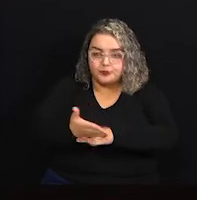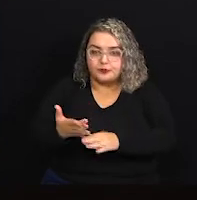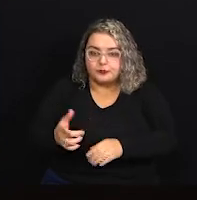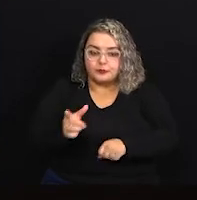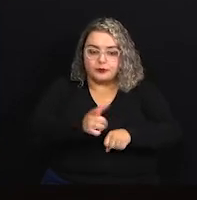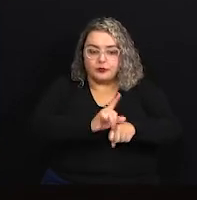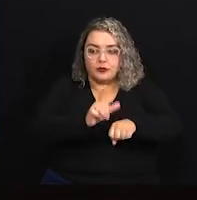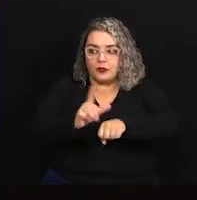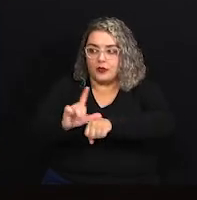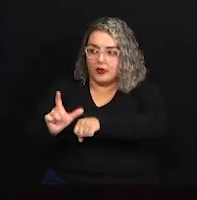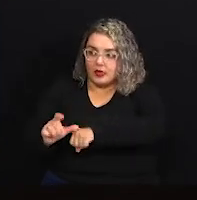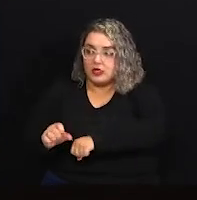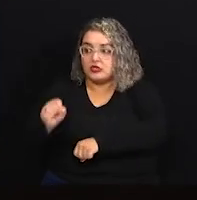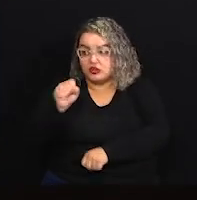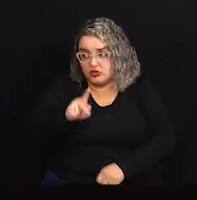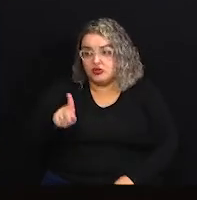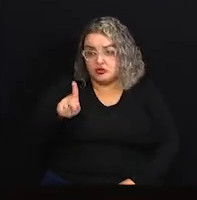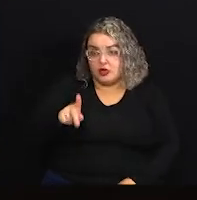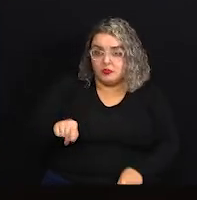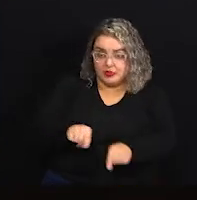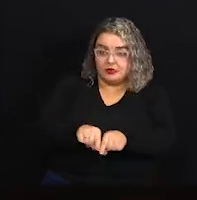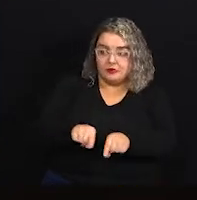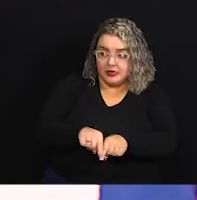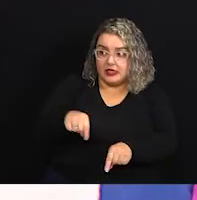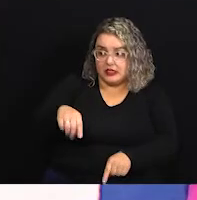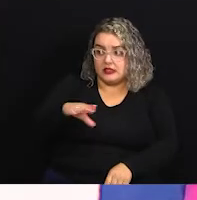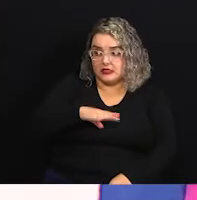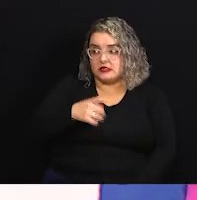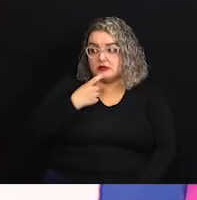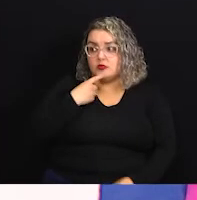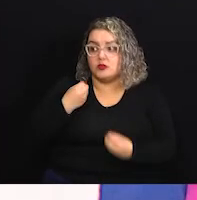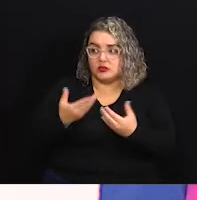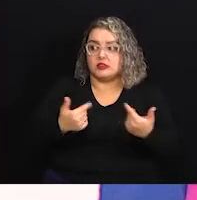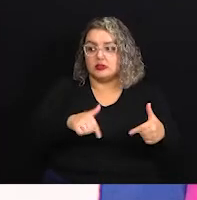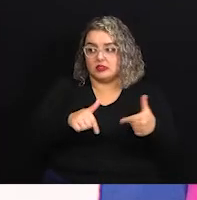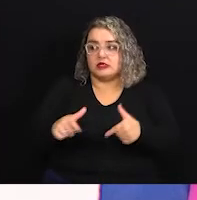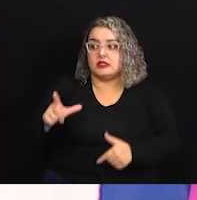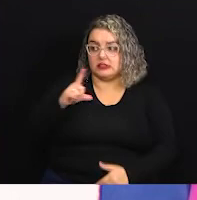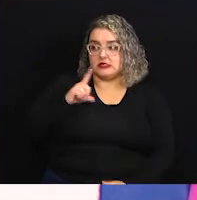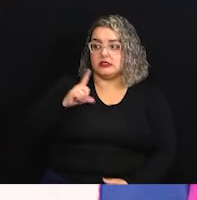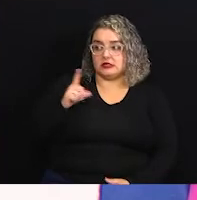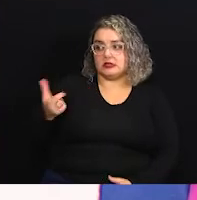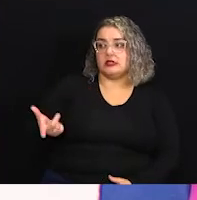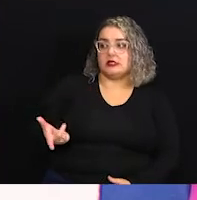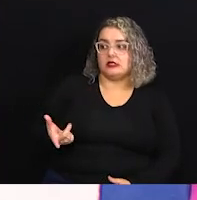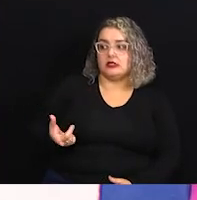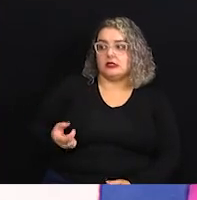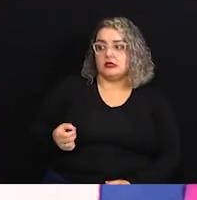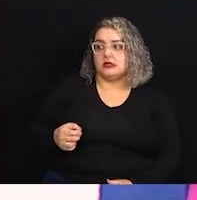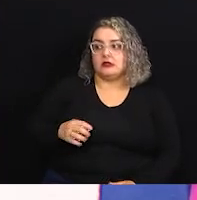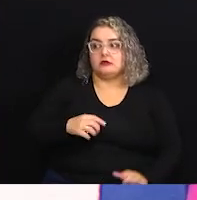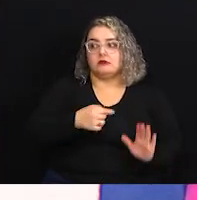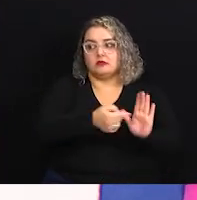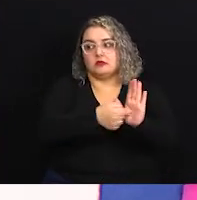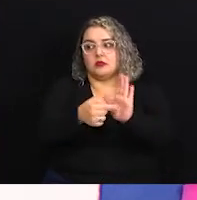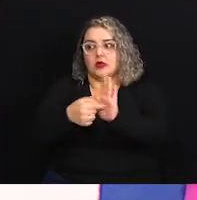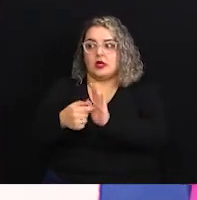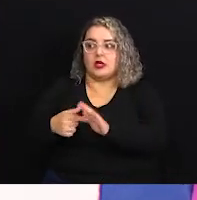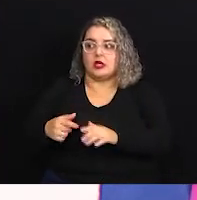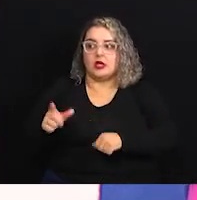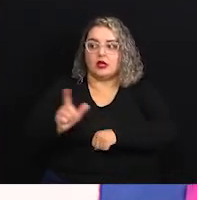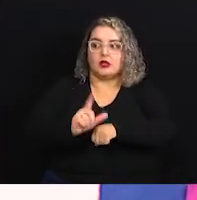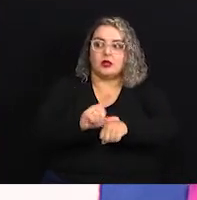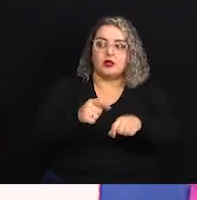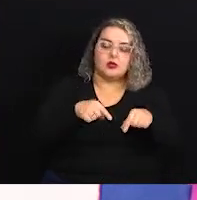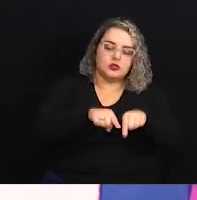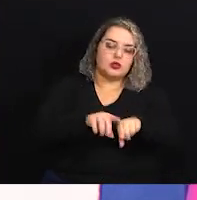em lojas de shoppings aqui da cidade, também mostrando seu trabalho. Sim, temos, a gente expõe algumas peças em lojas colaborativas